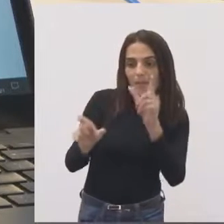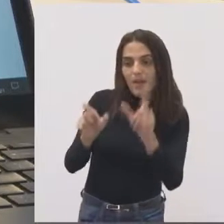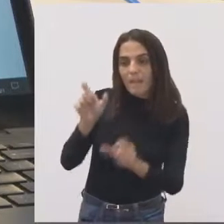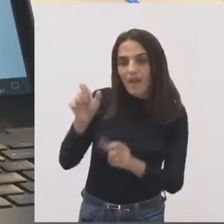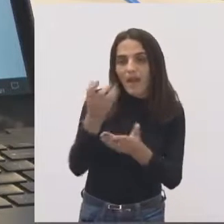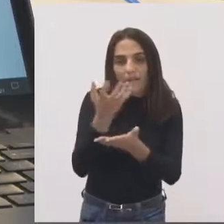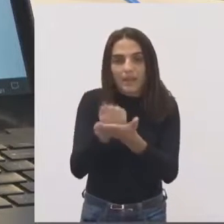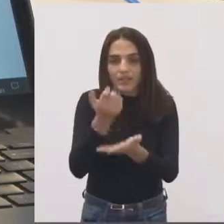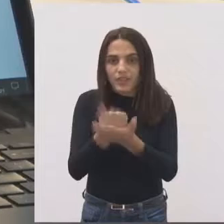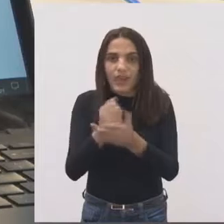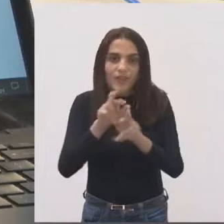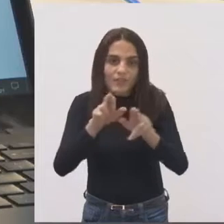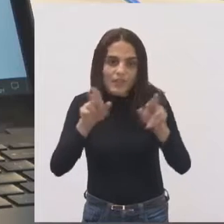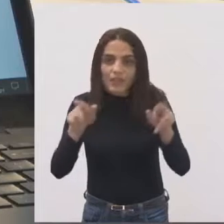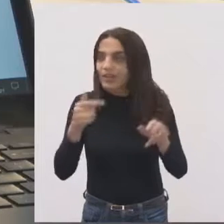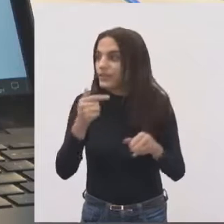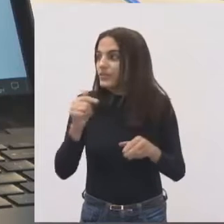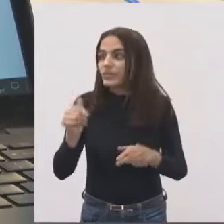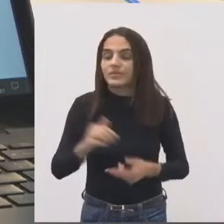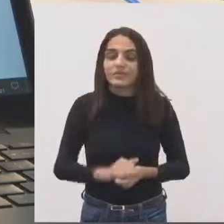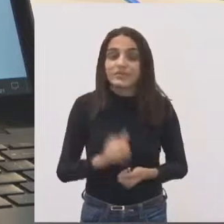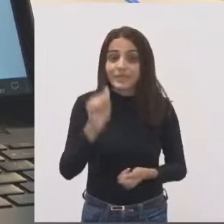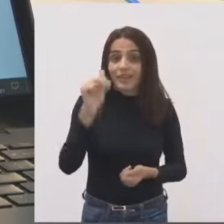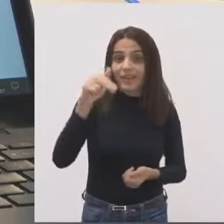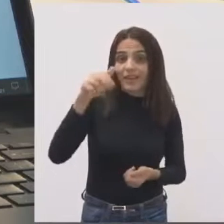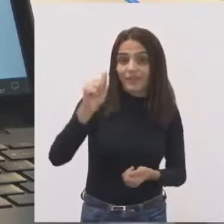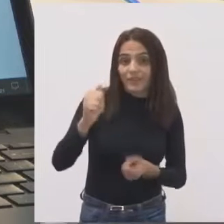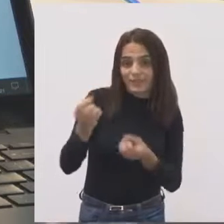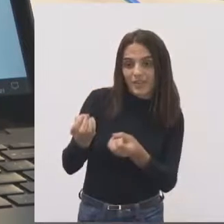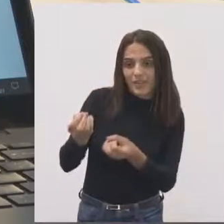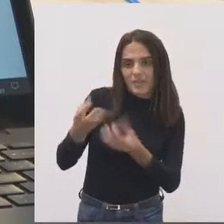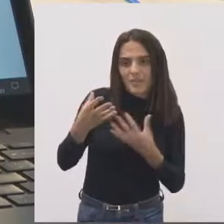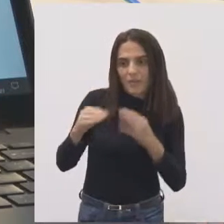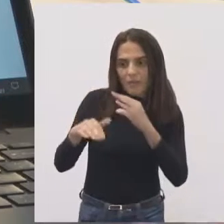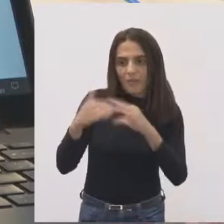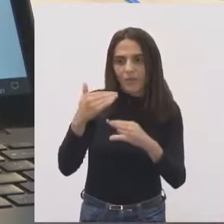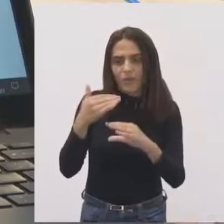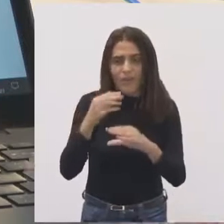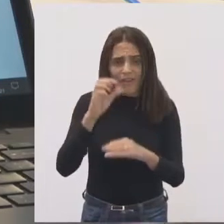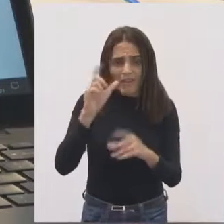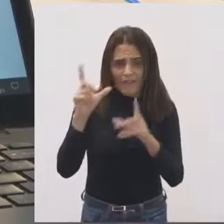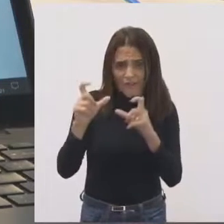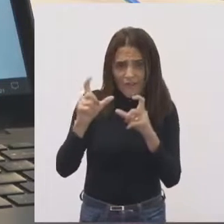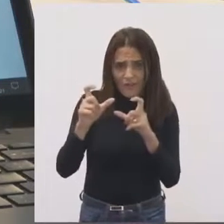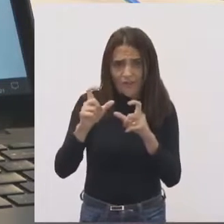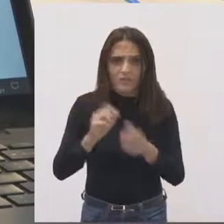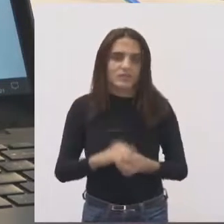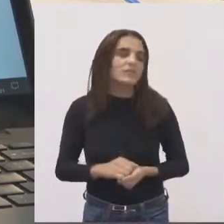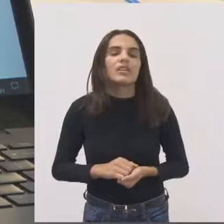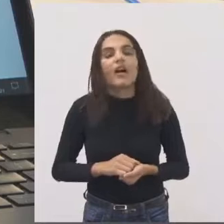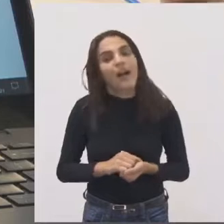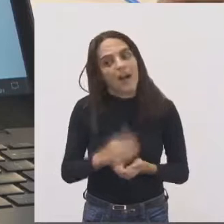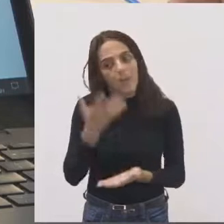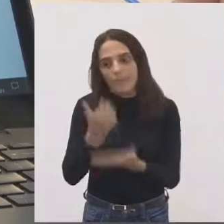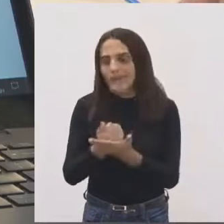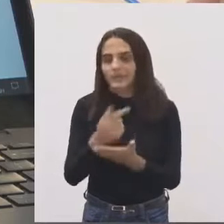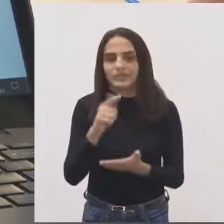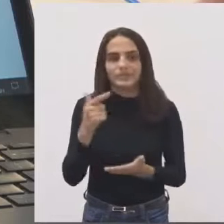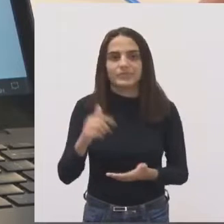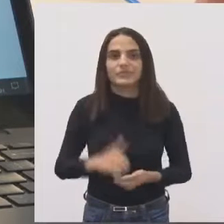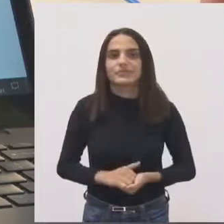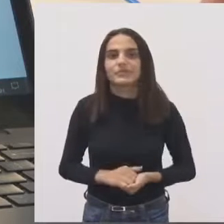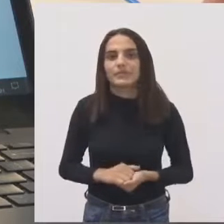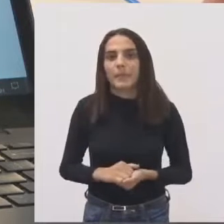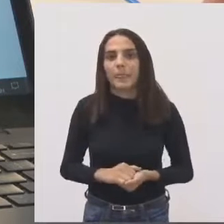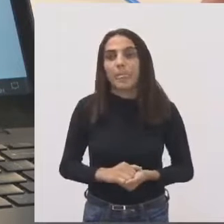baixar, alguma coisa assim. Sempre como... Ana, você me mandou isso mesmo? Uma foto? Não, não mandei nada. Felipe, é vírus? Opa, já não vou baixar. Mas sempre, né?